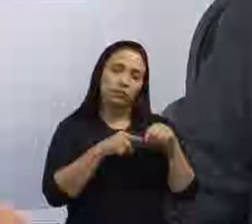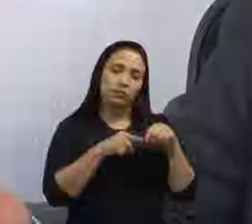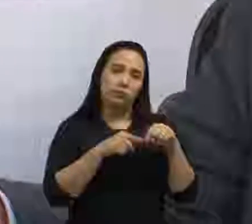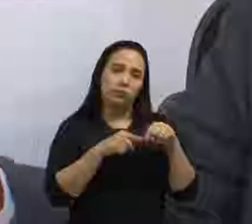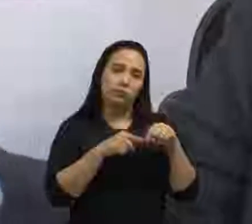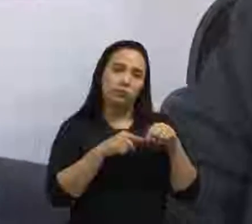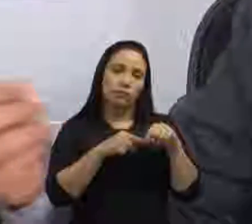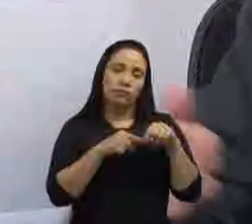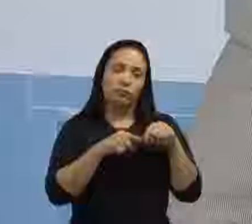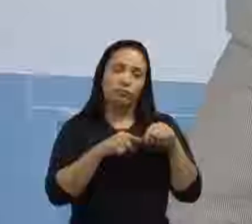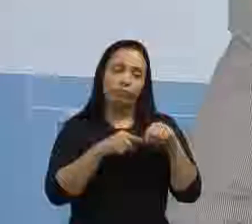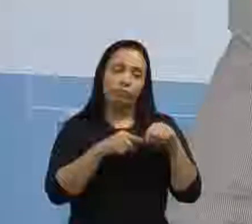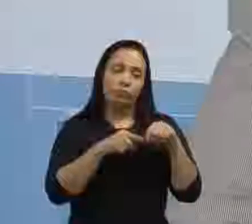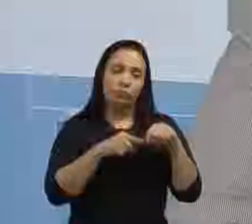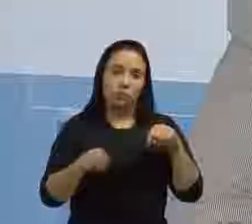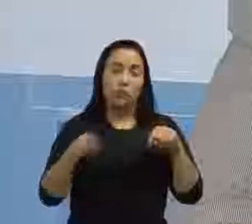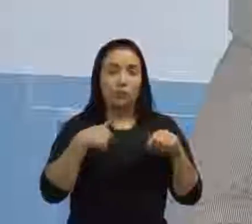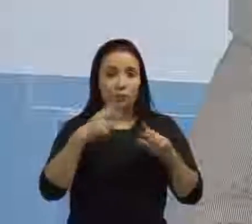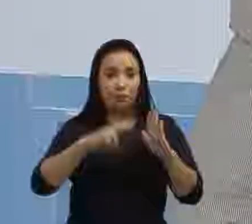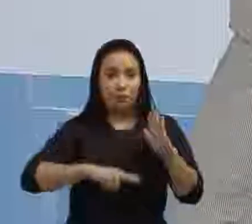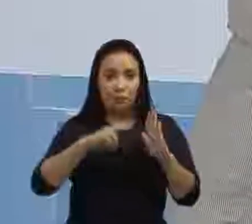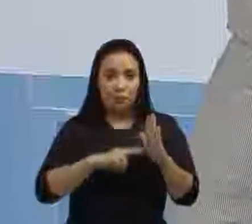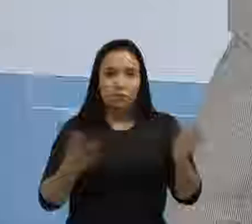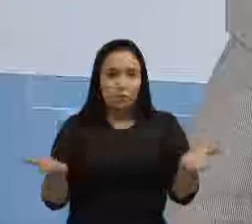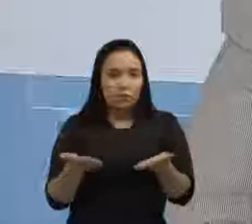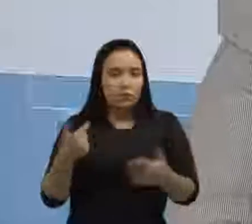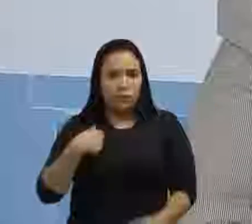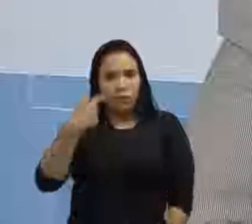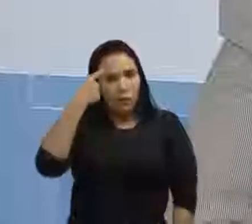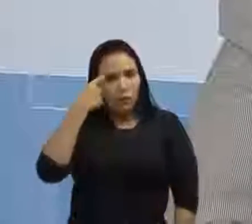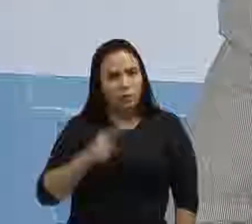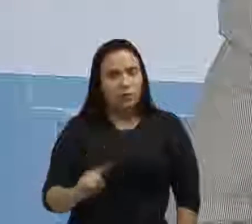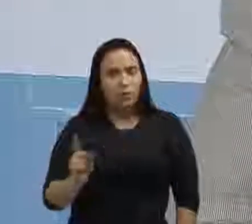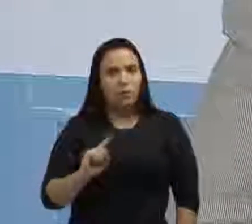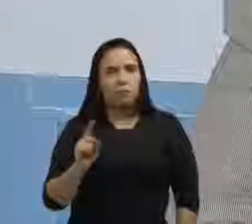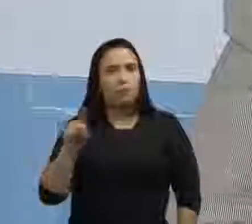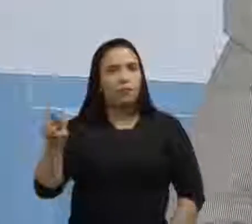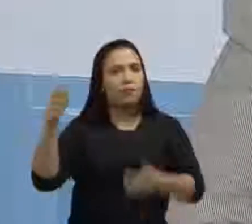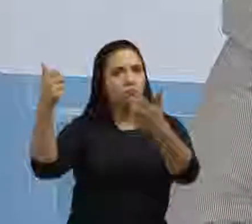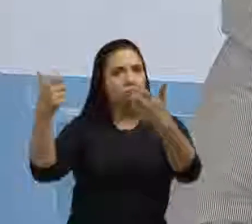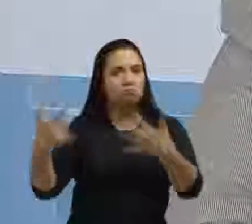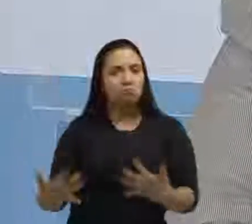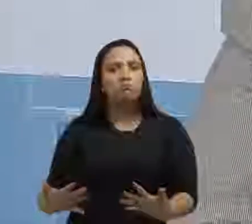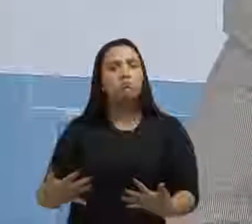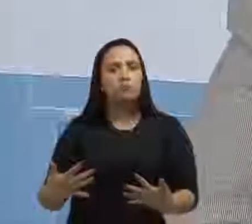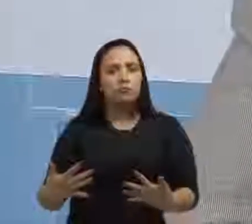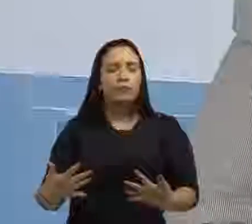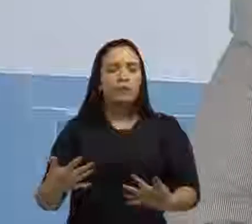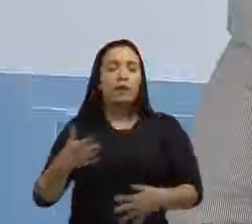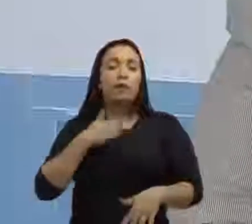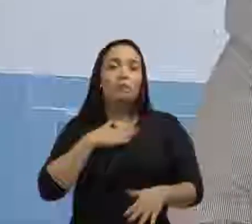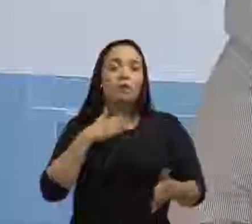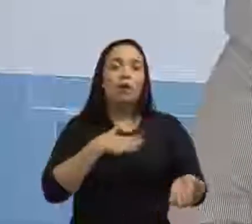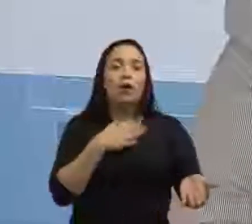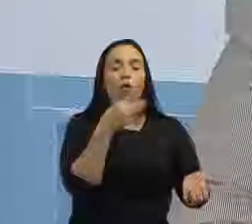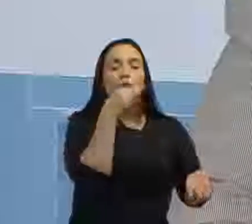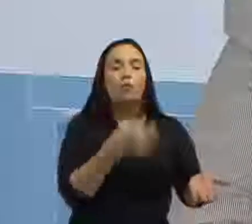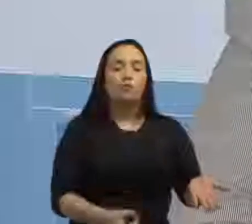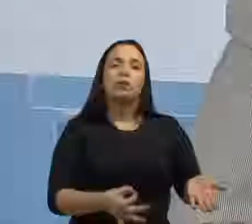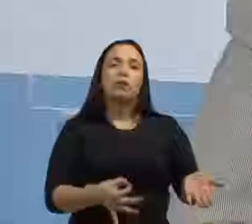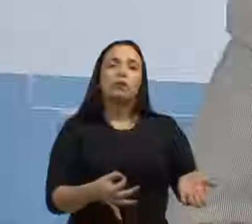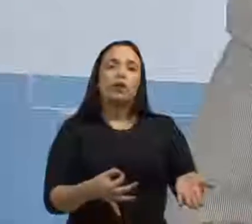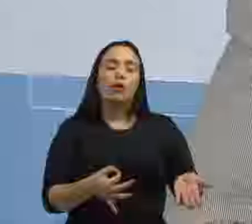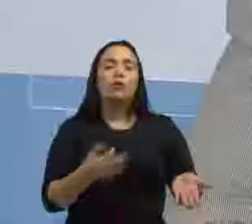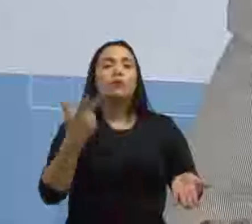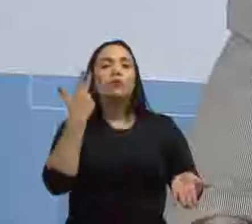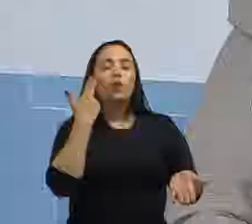aqui, eu nem sabia. Você leu aí agora, né? Está aqui. Eu não sabia dessa história aí, não. O ministro eu fiz o meu entendimento do que eu